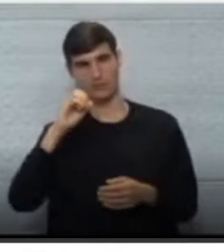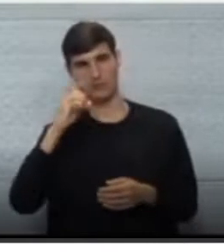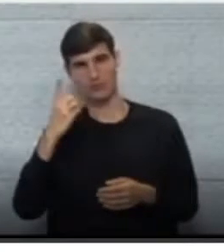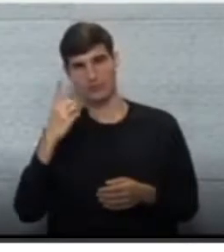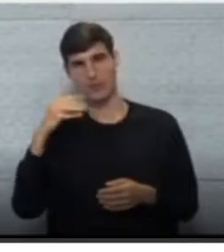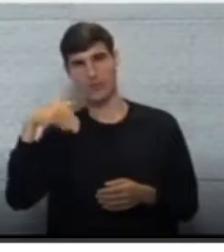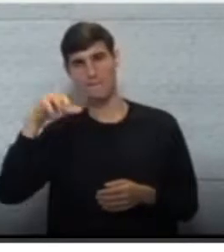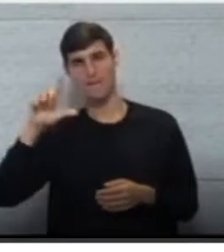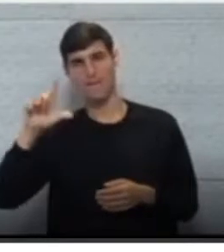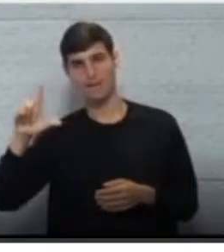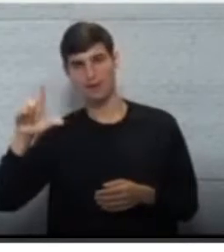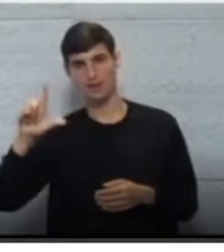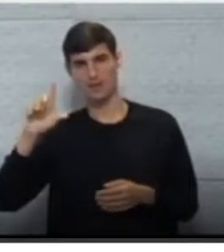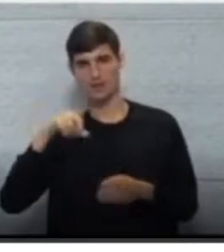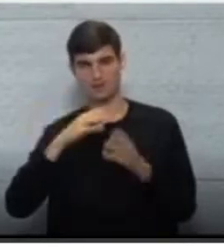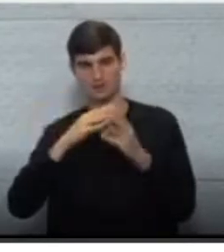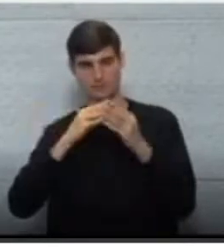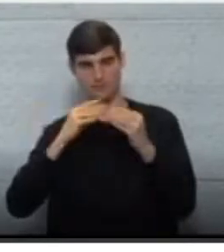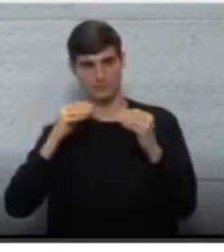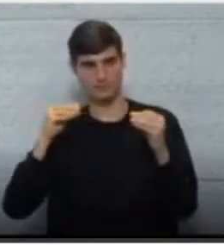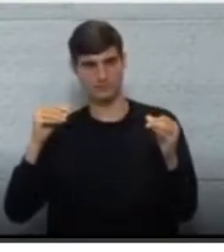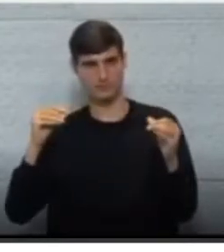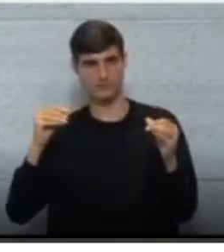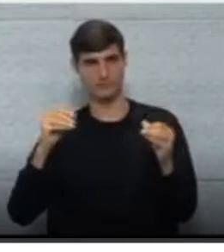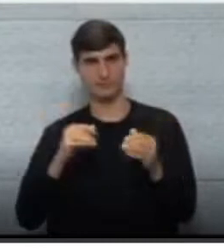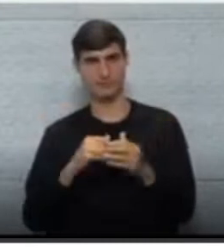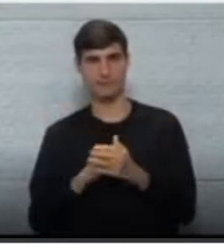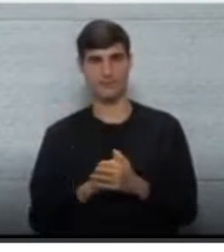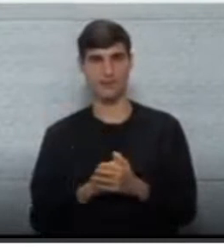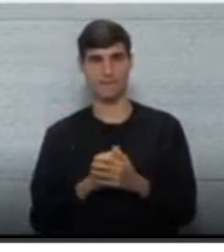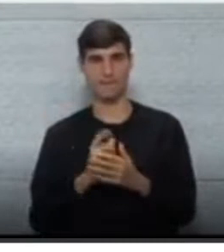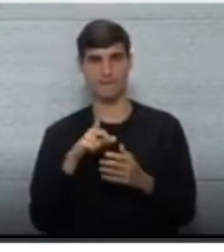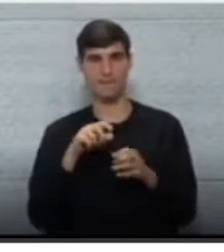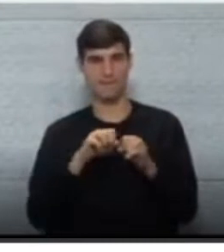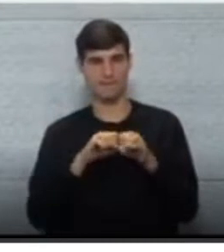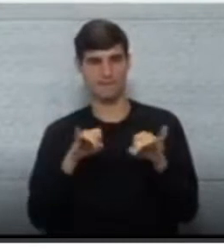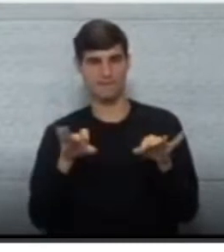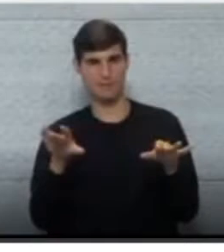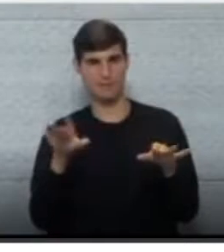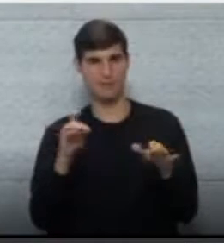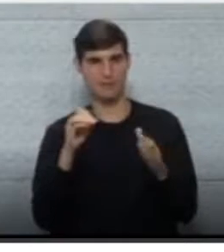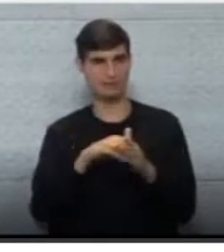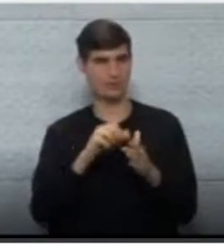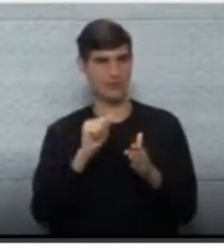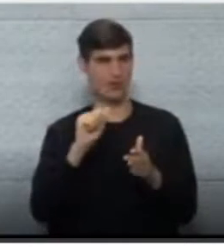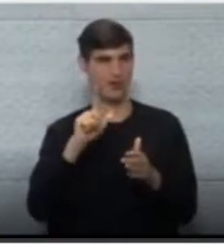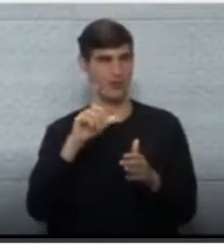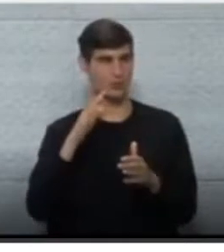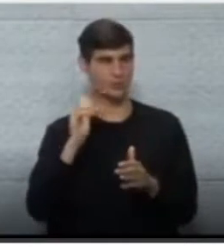0,1 ml das diluições. Então, vamos espalhar com a alça de Drygalski,